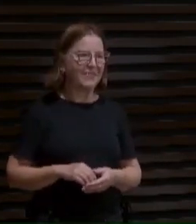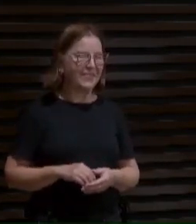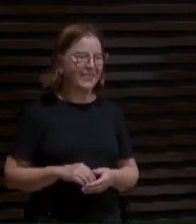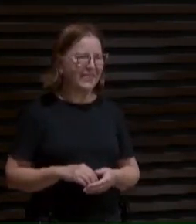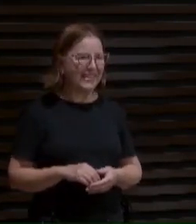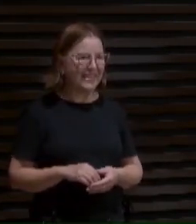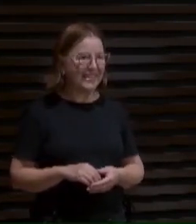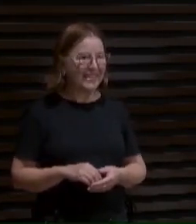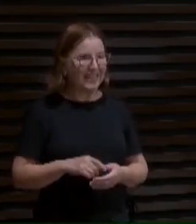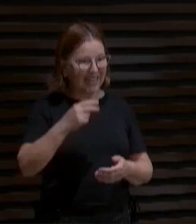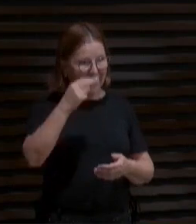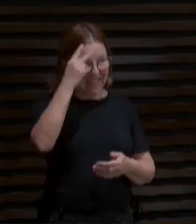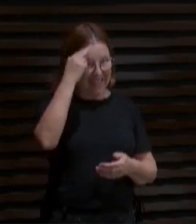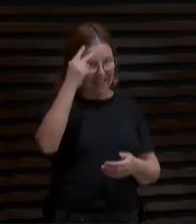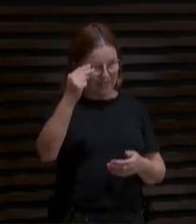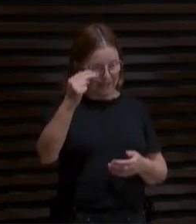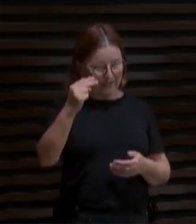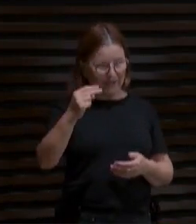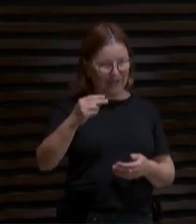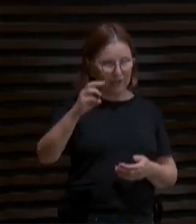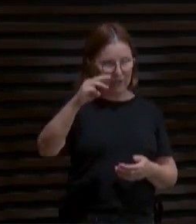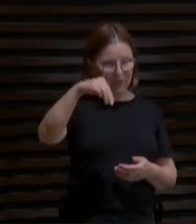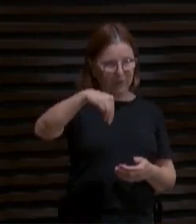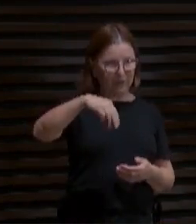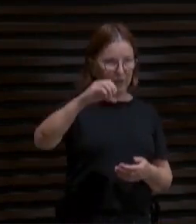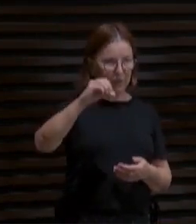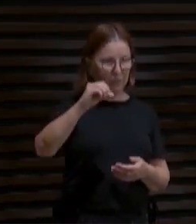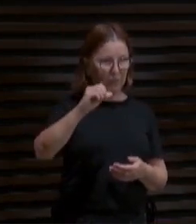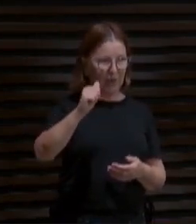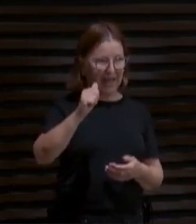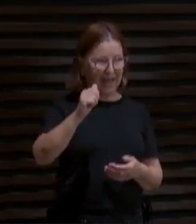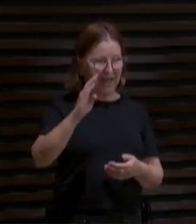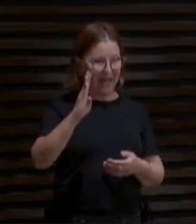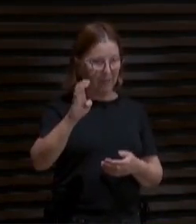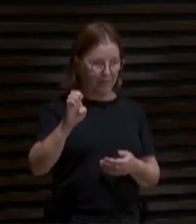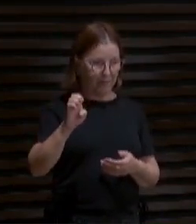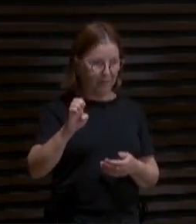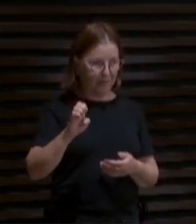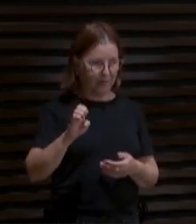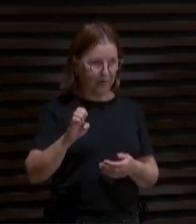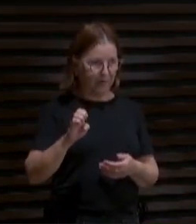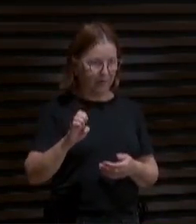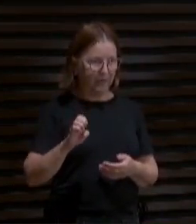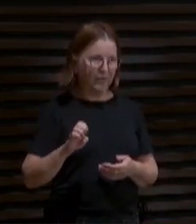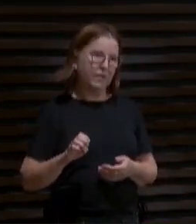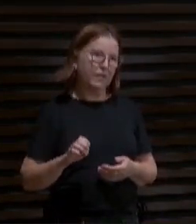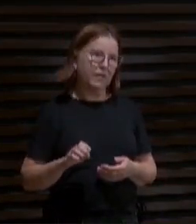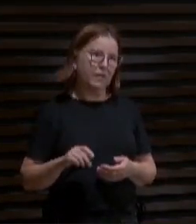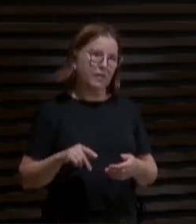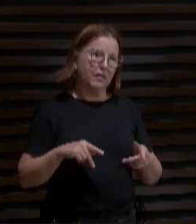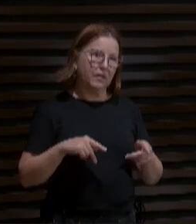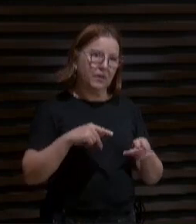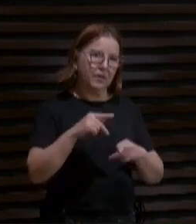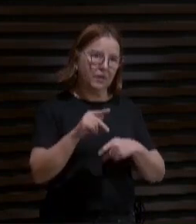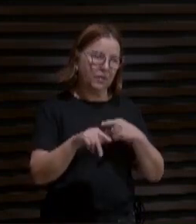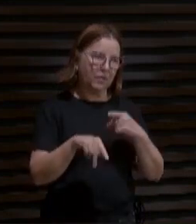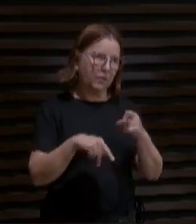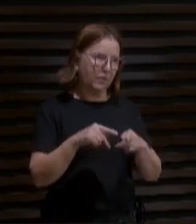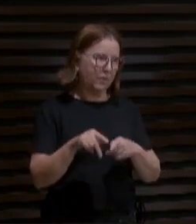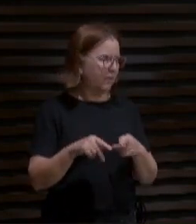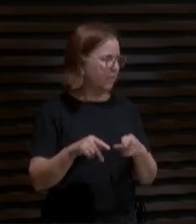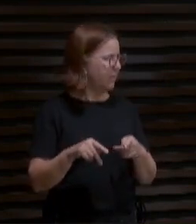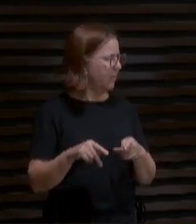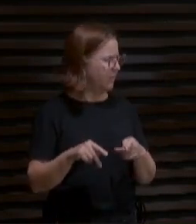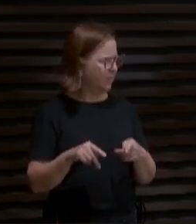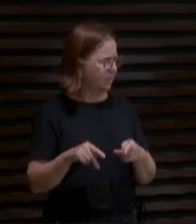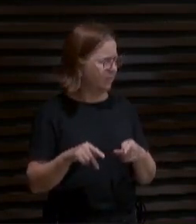é a história de Moabe, que é um povo que não foi trasfegado de vasilha para vasilha. O que